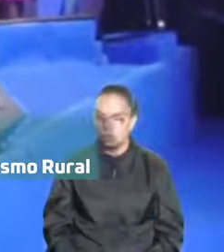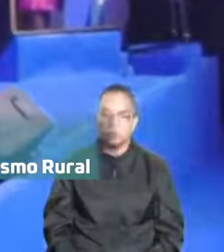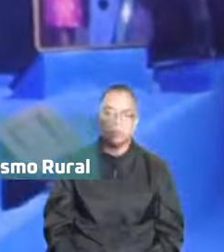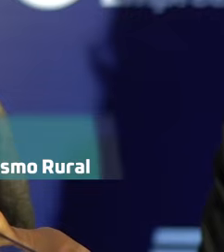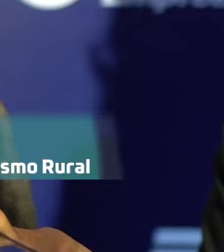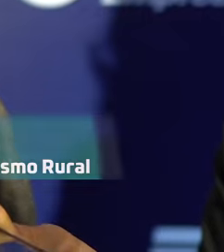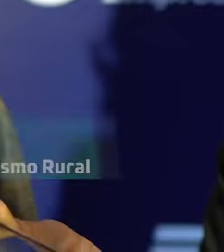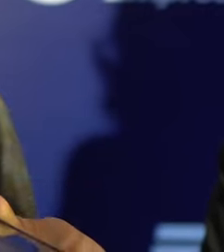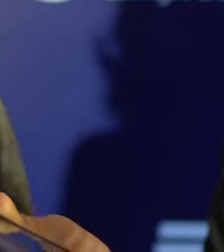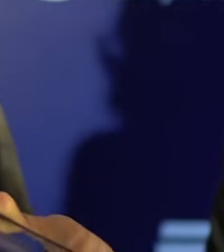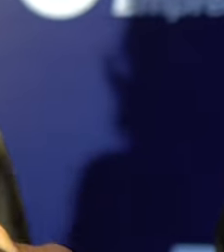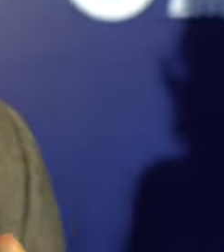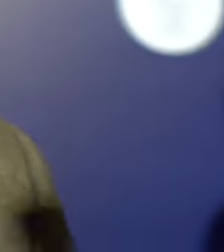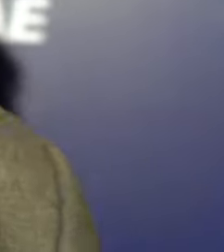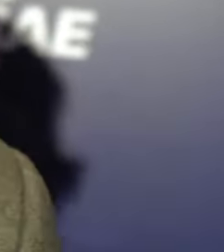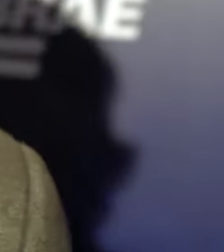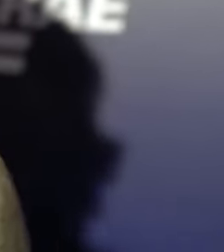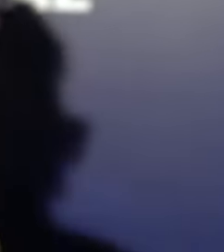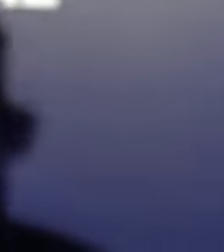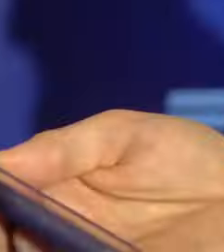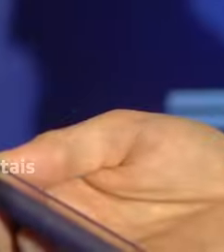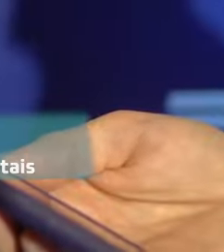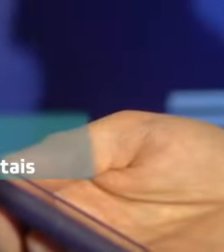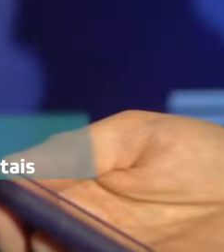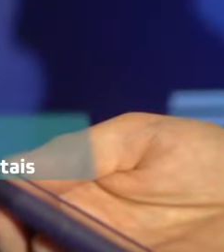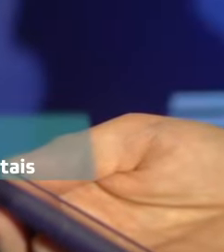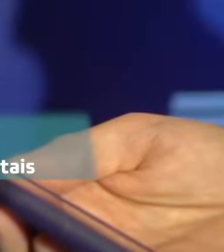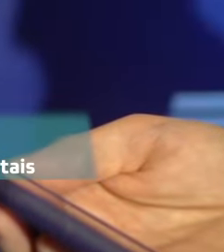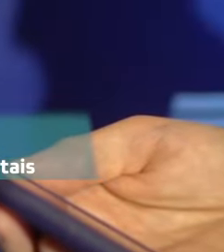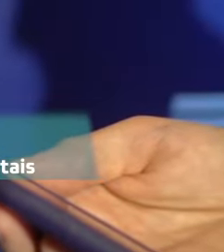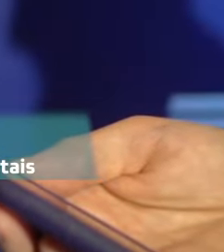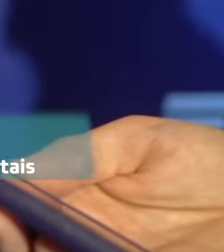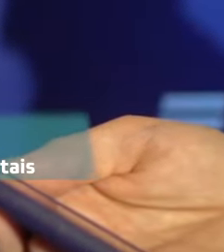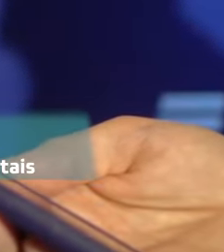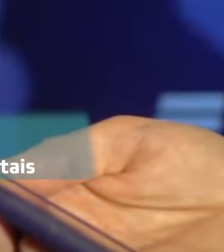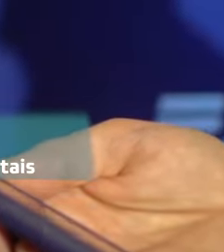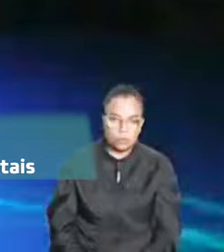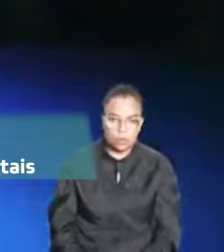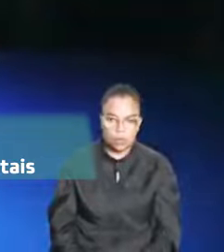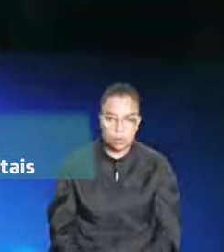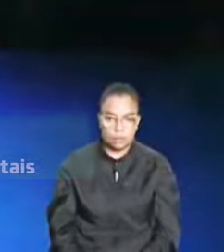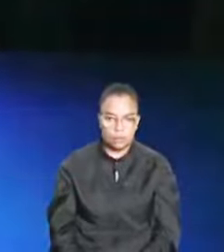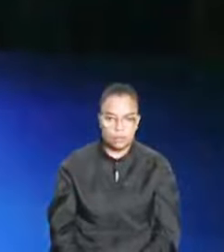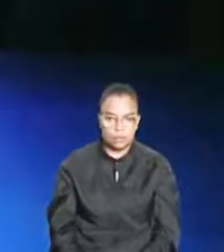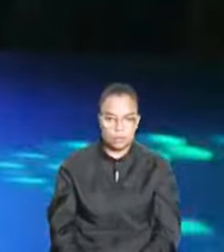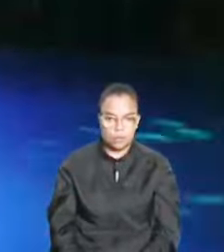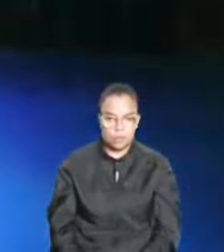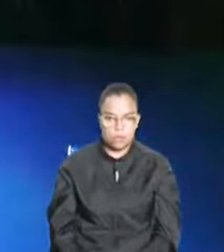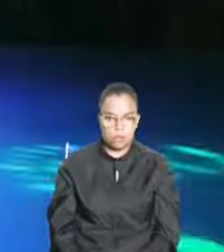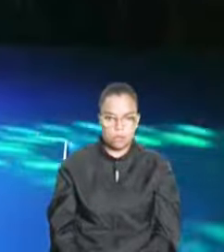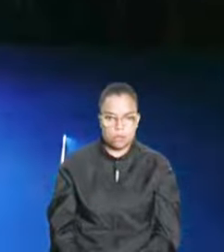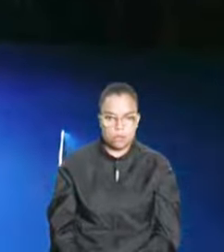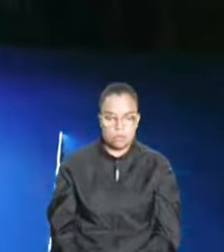já com o pessoal da agricultura, da educação. Com as compras governamentais, nós conseguimos aumentar em mais de